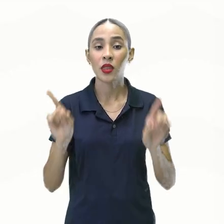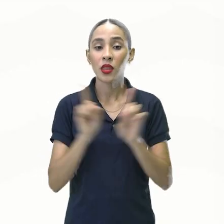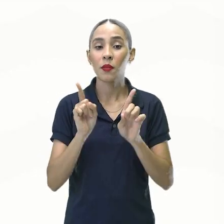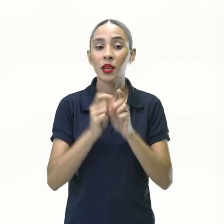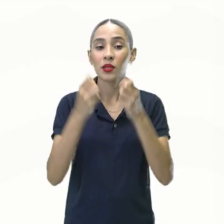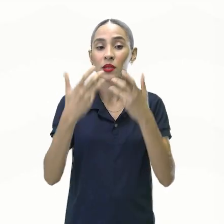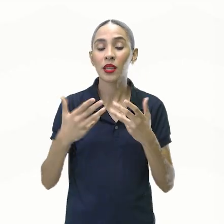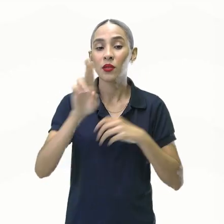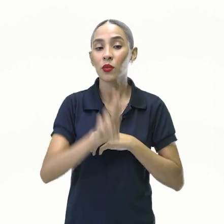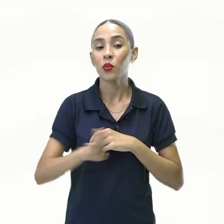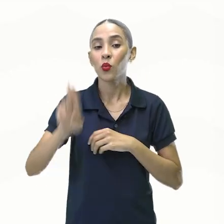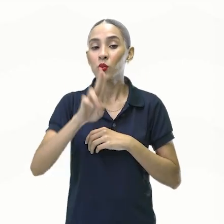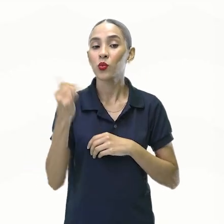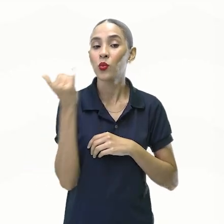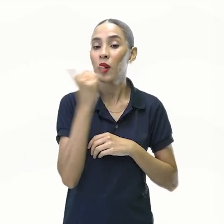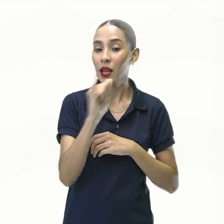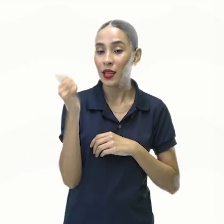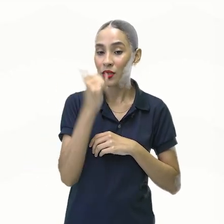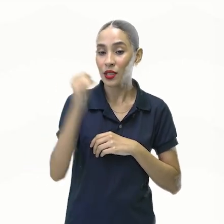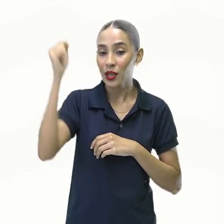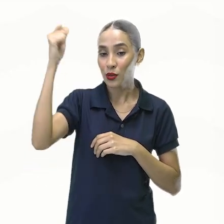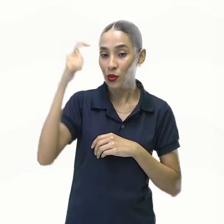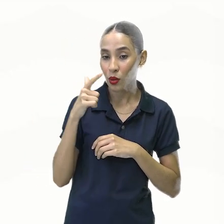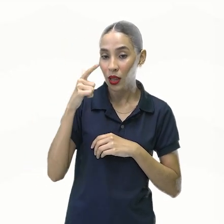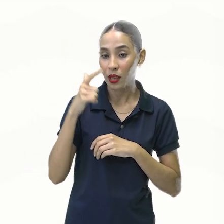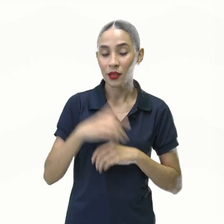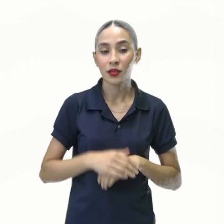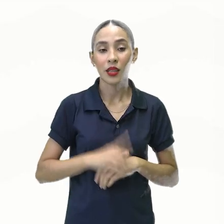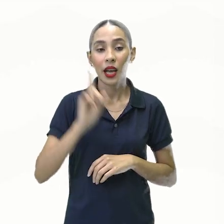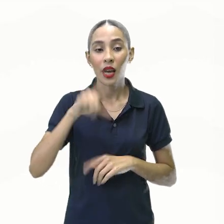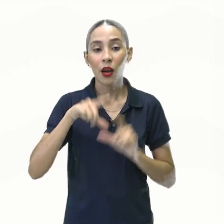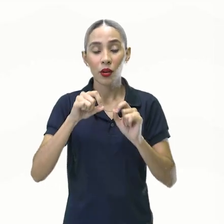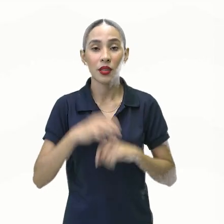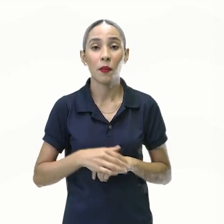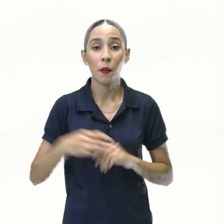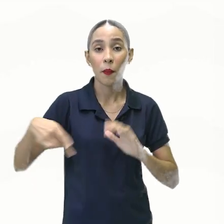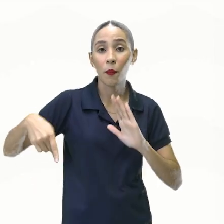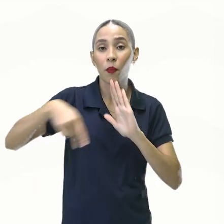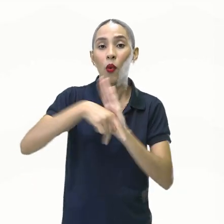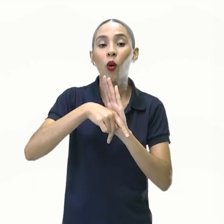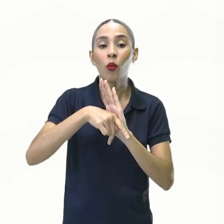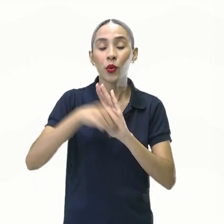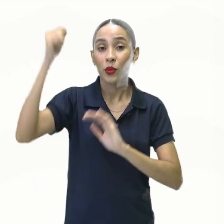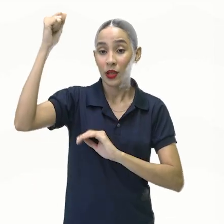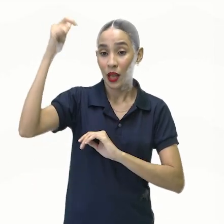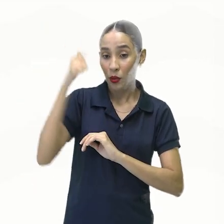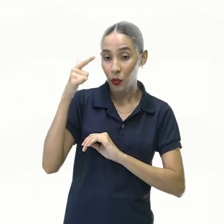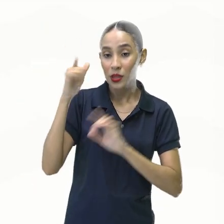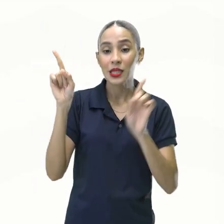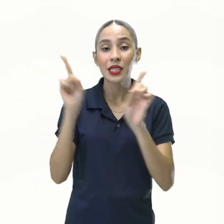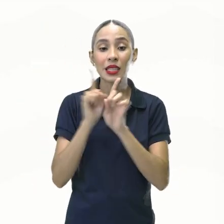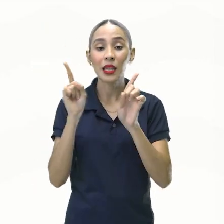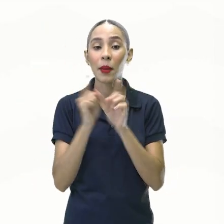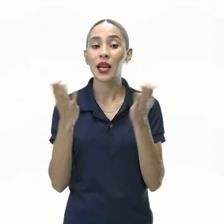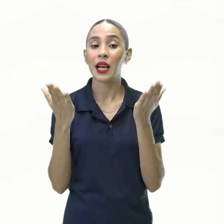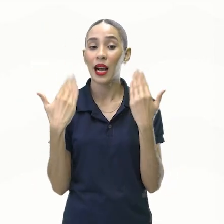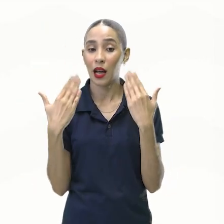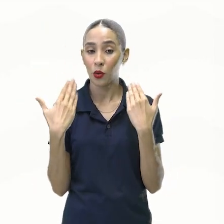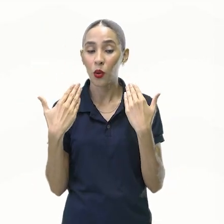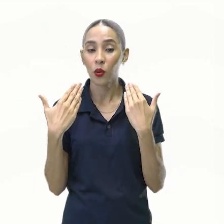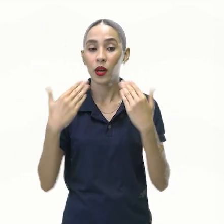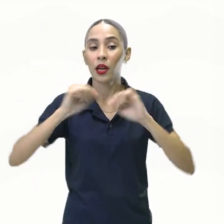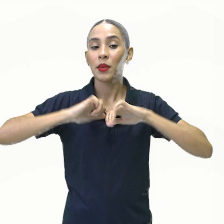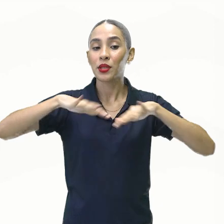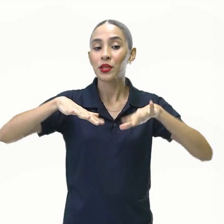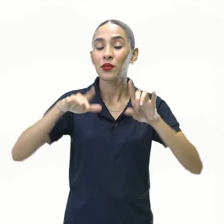da energia solar, olha só, a energia solar é a energia proveniente da luz e do calor,